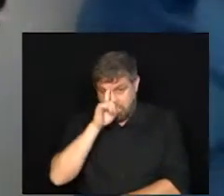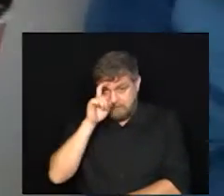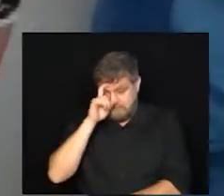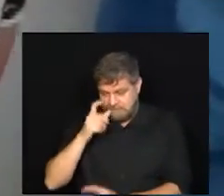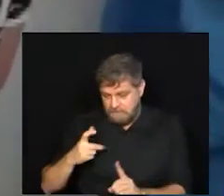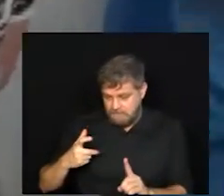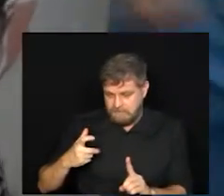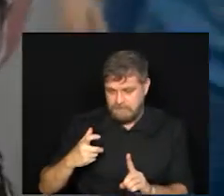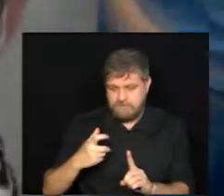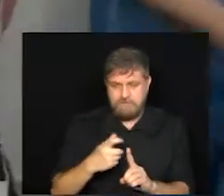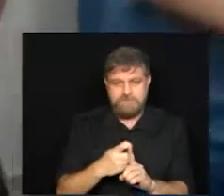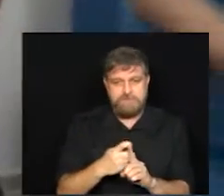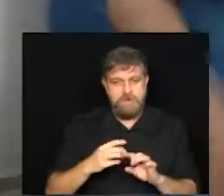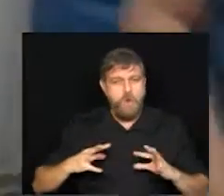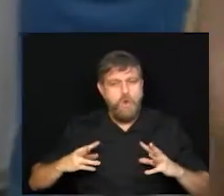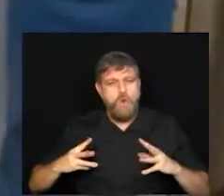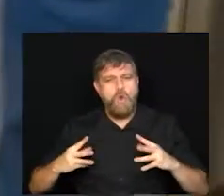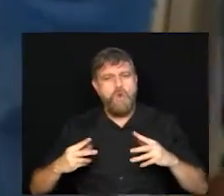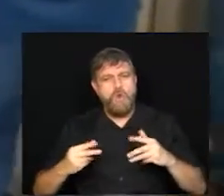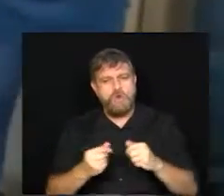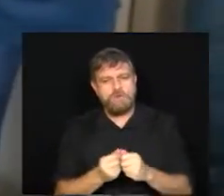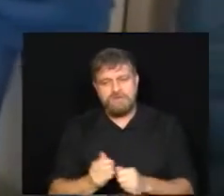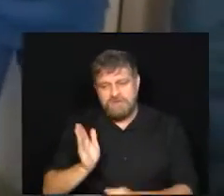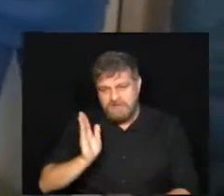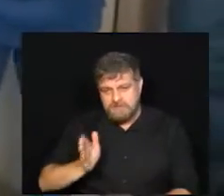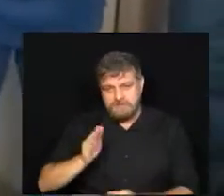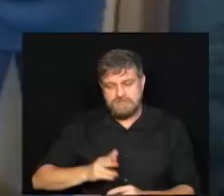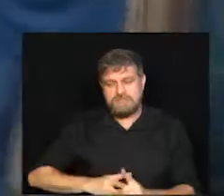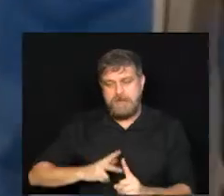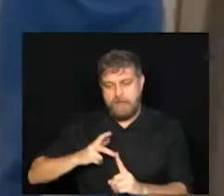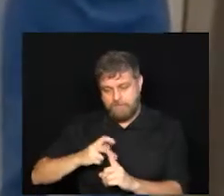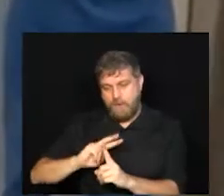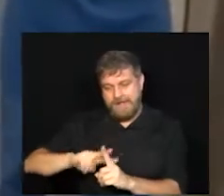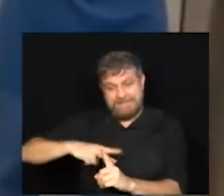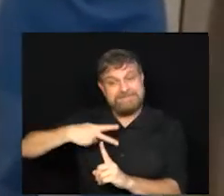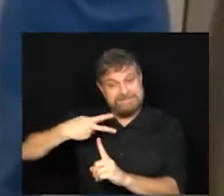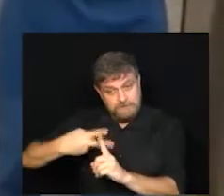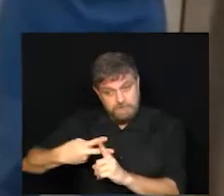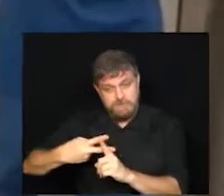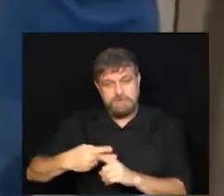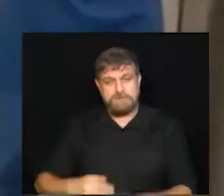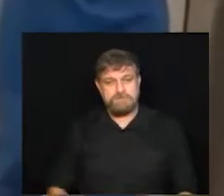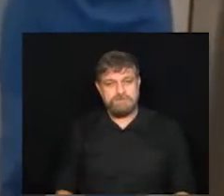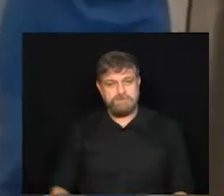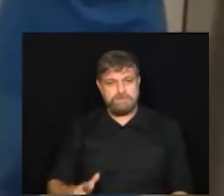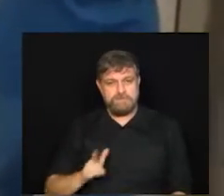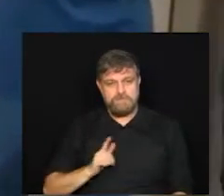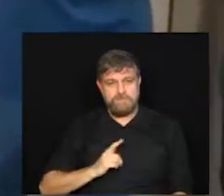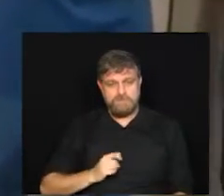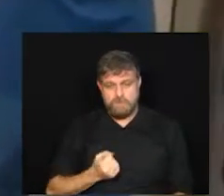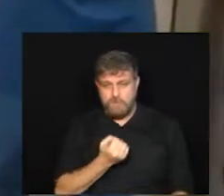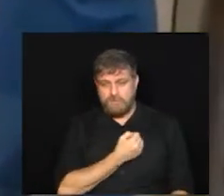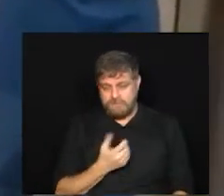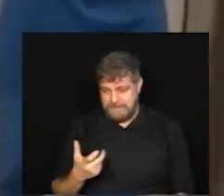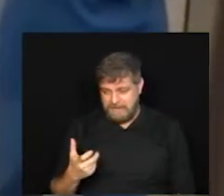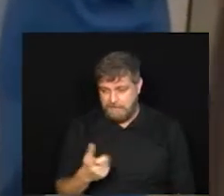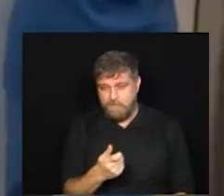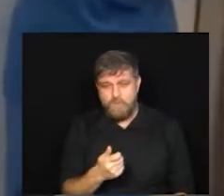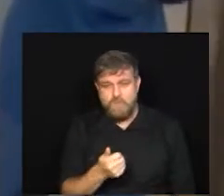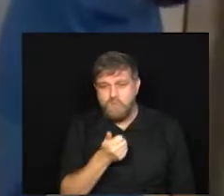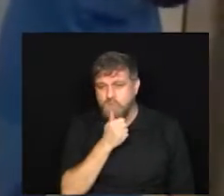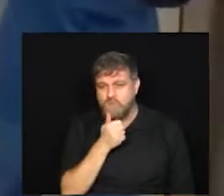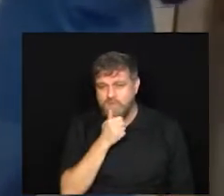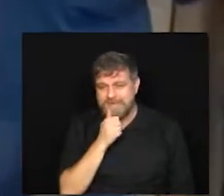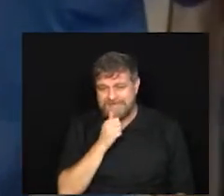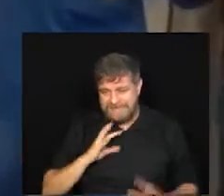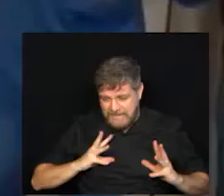Hospitalar e todos que receberam a primeira dose têm direito à segunda. No entanto, como a quantidade de vacinas recebidas não foi